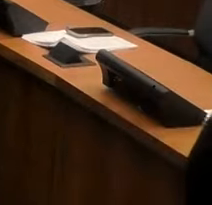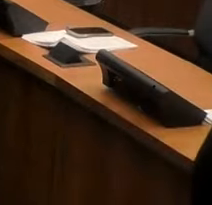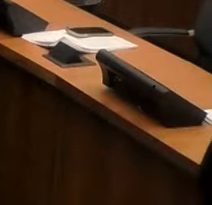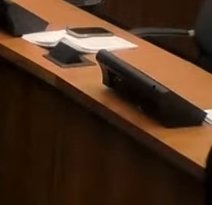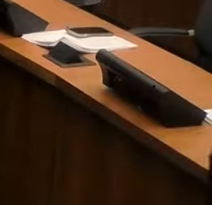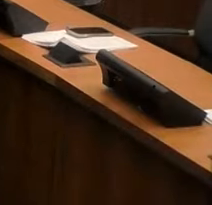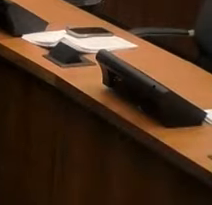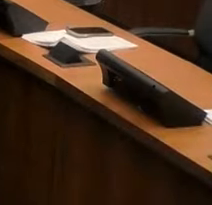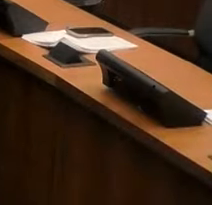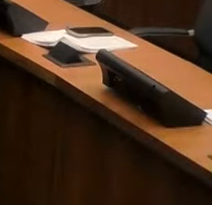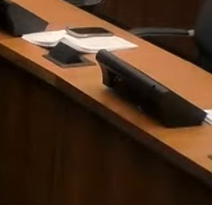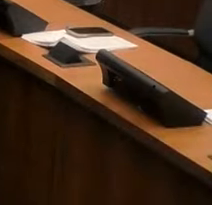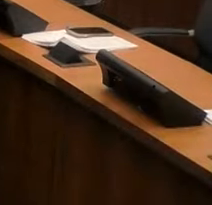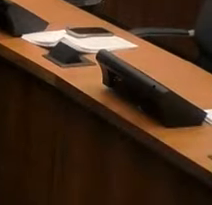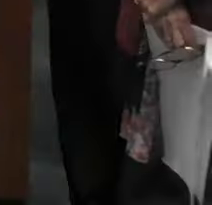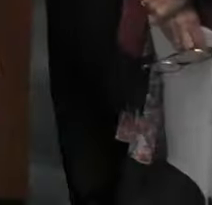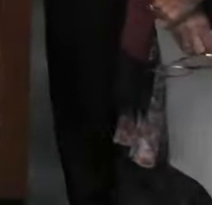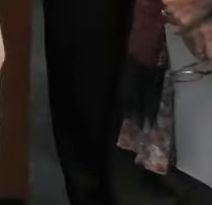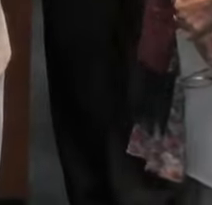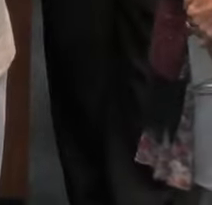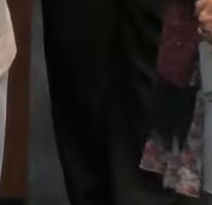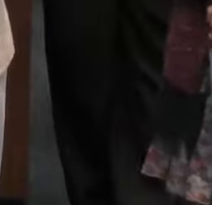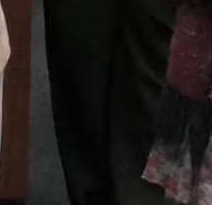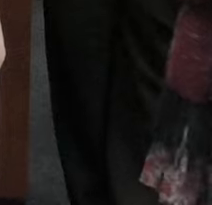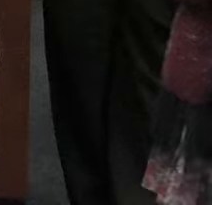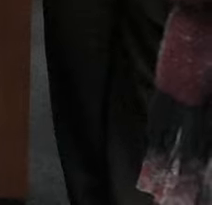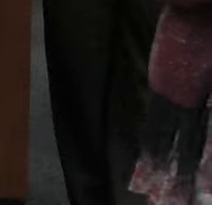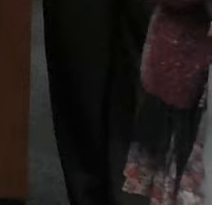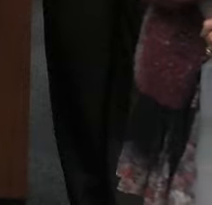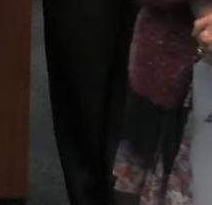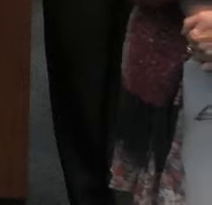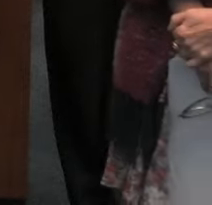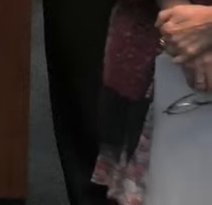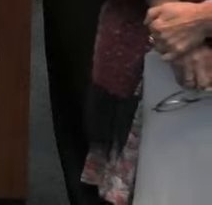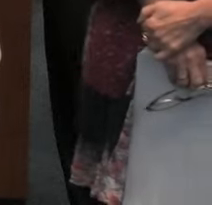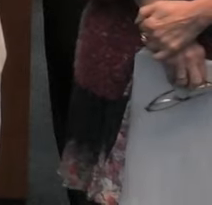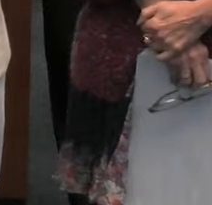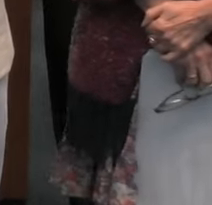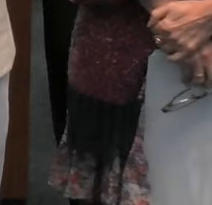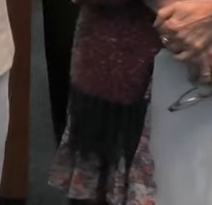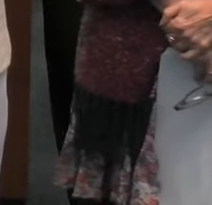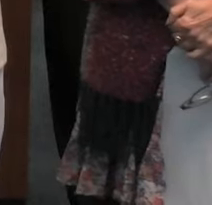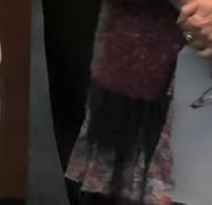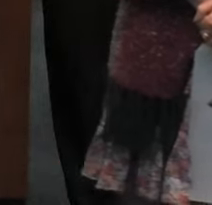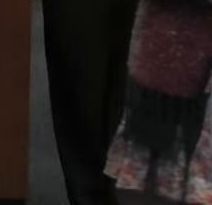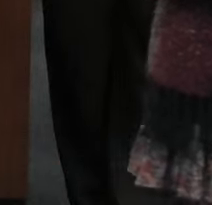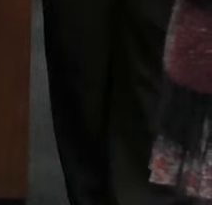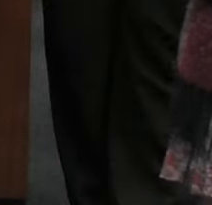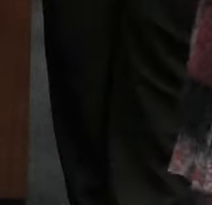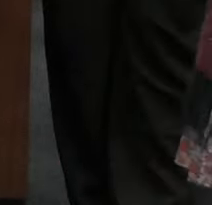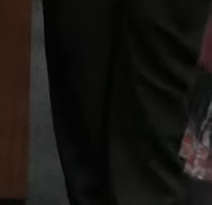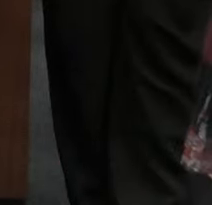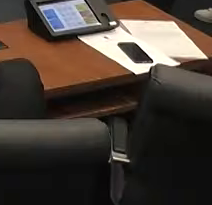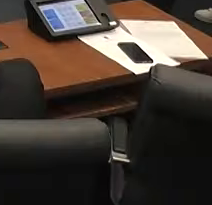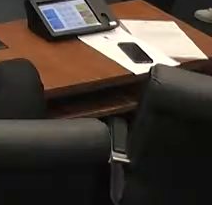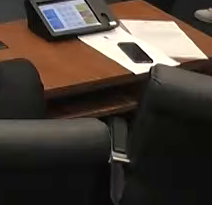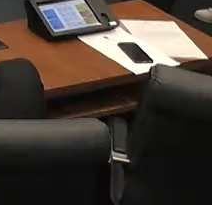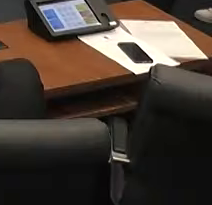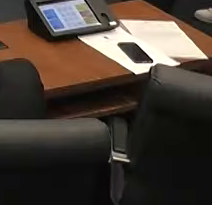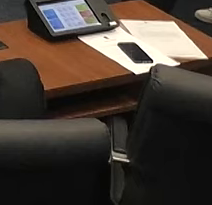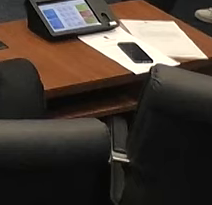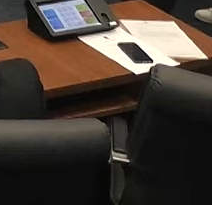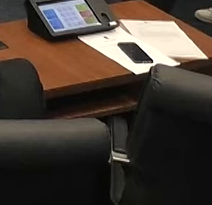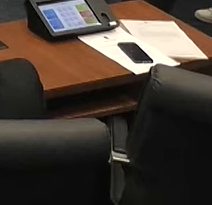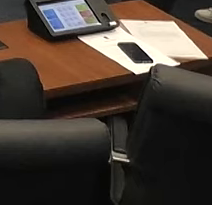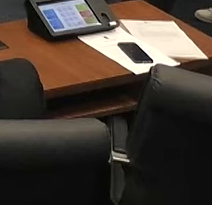eu solicito, senhora presidente, verificação de quórum na CCJ. Senhora presidente,